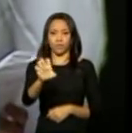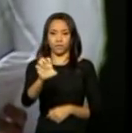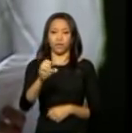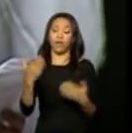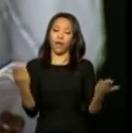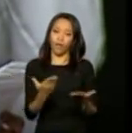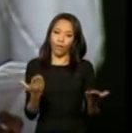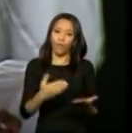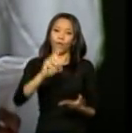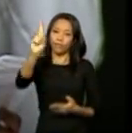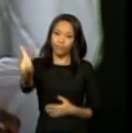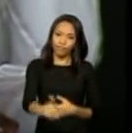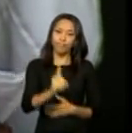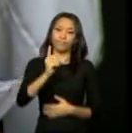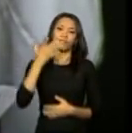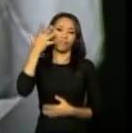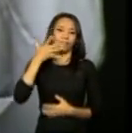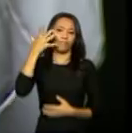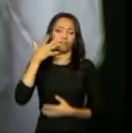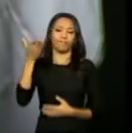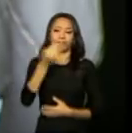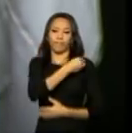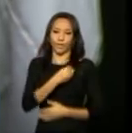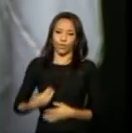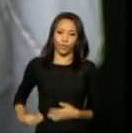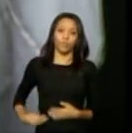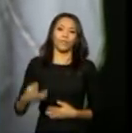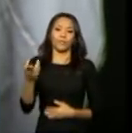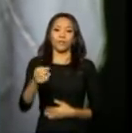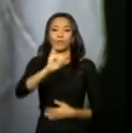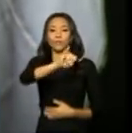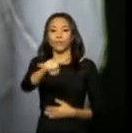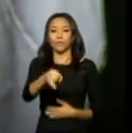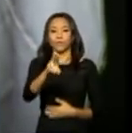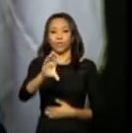Ouviremos então agora o ministro da Cultura, Juca Ferreira.